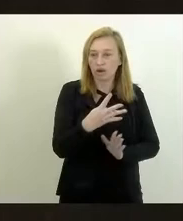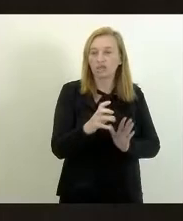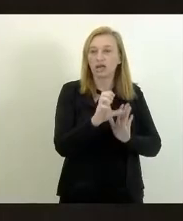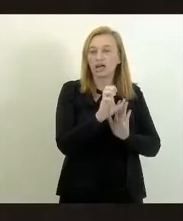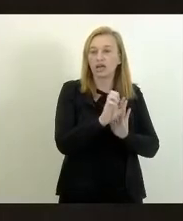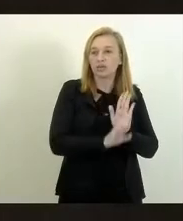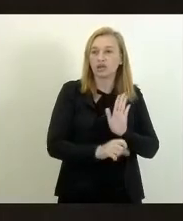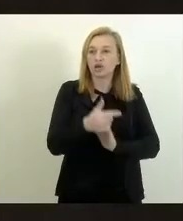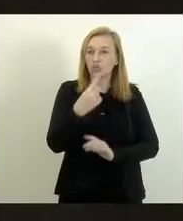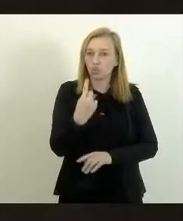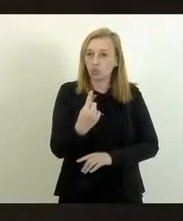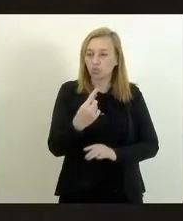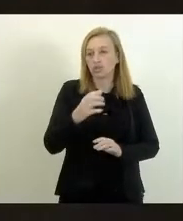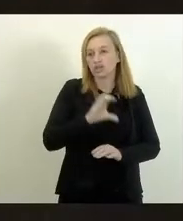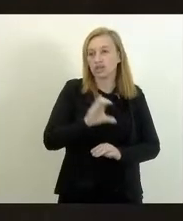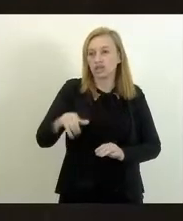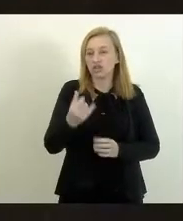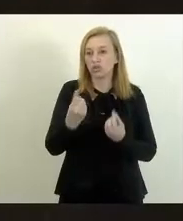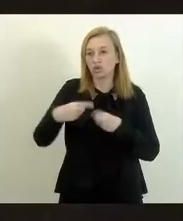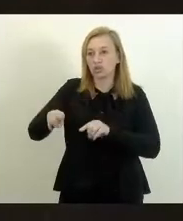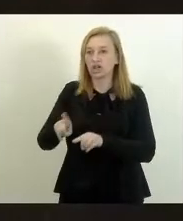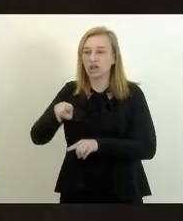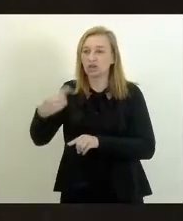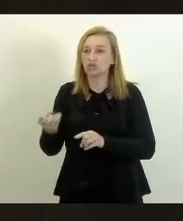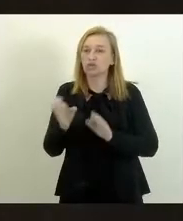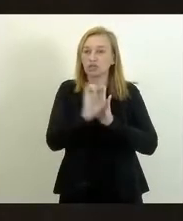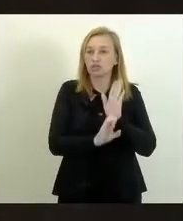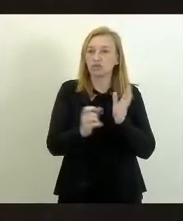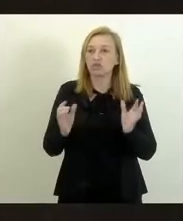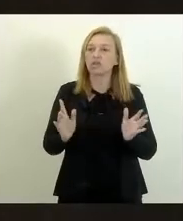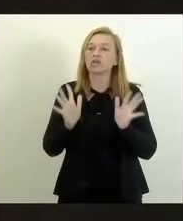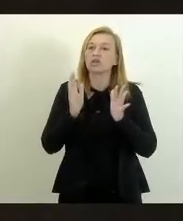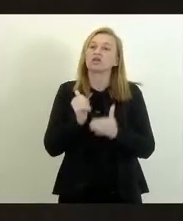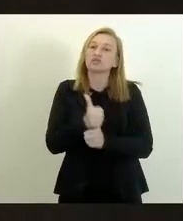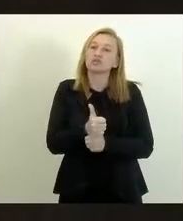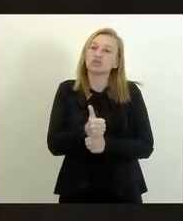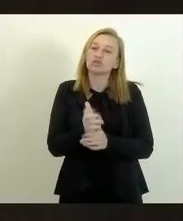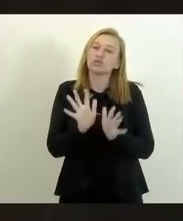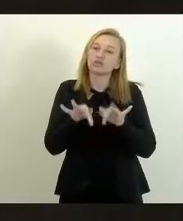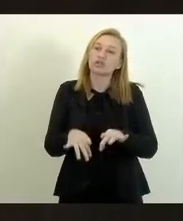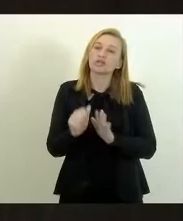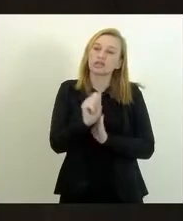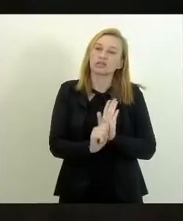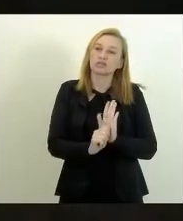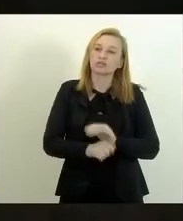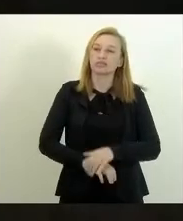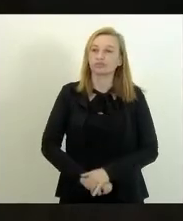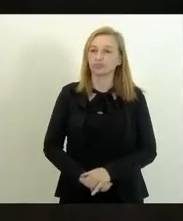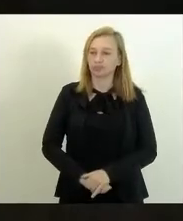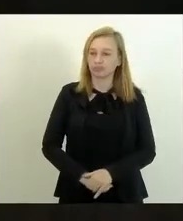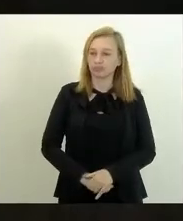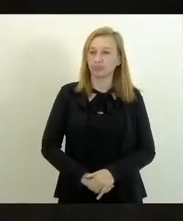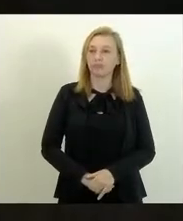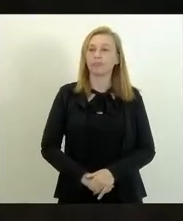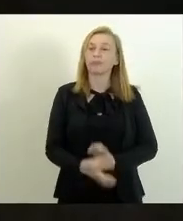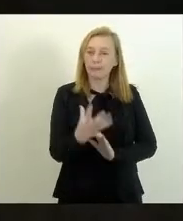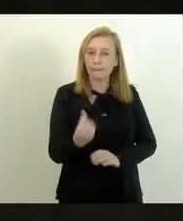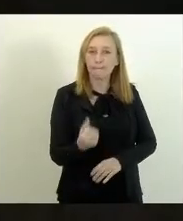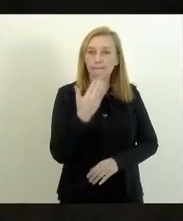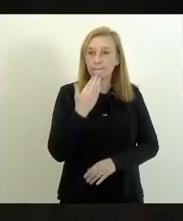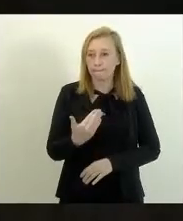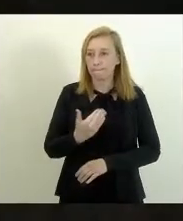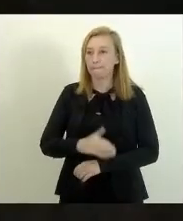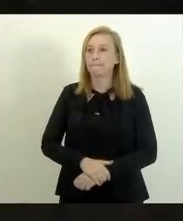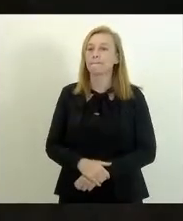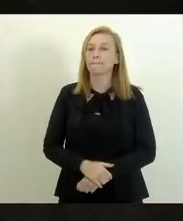CCJ, contrárias às demais emendas, concluindo por substitutivo, pedindo forma final de redação. A presidência defere, pedido de Vossa